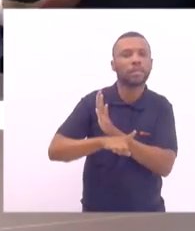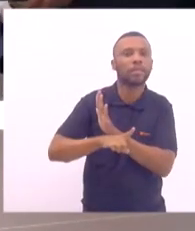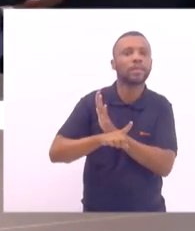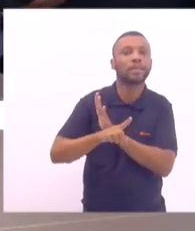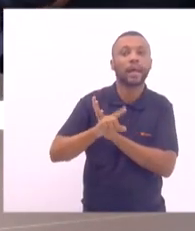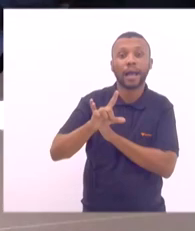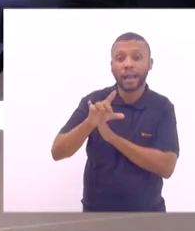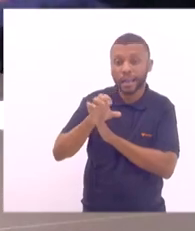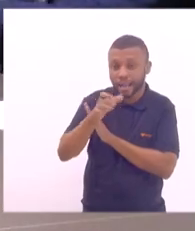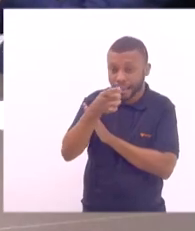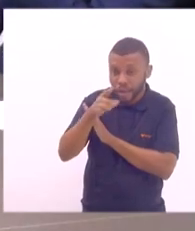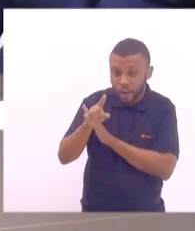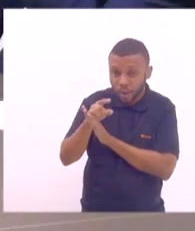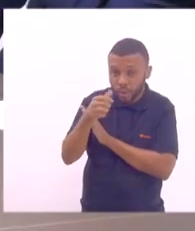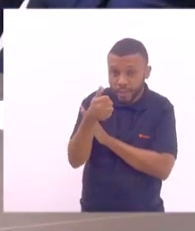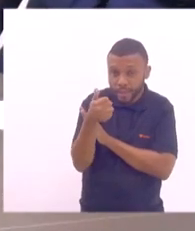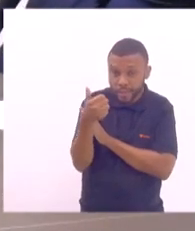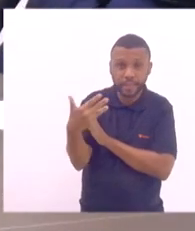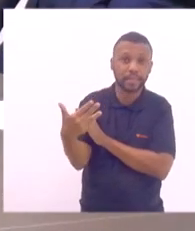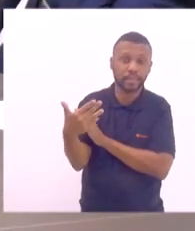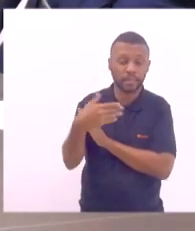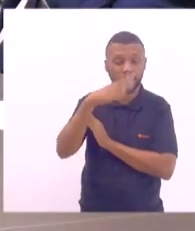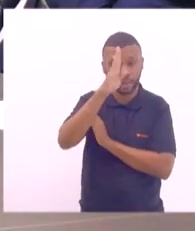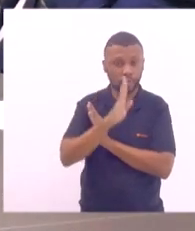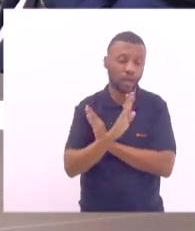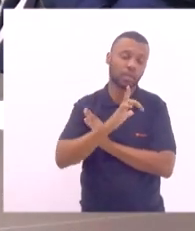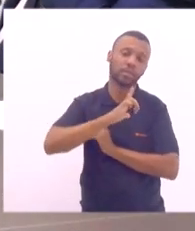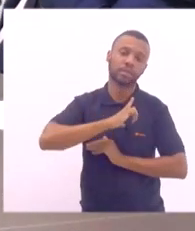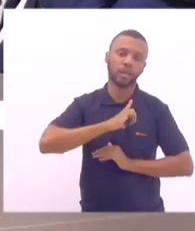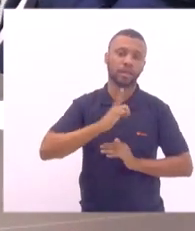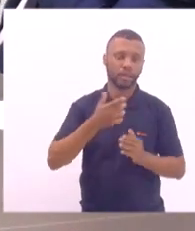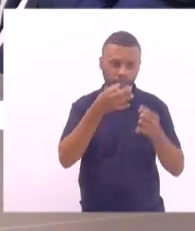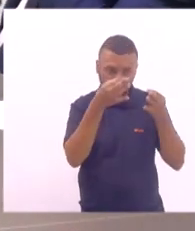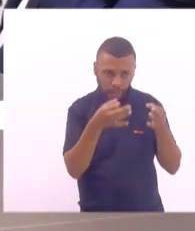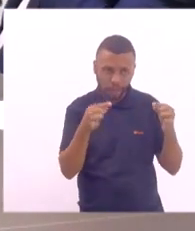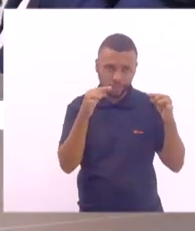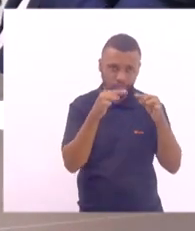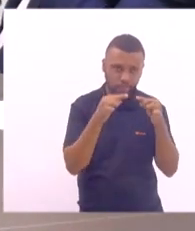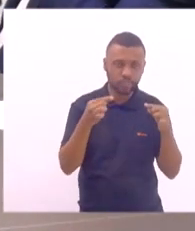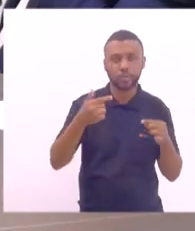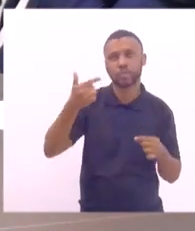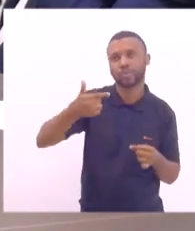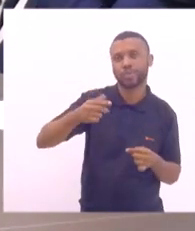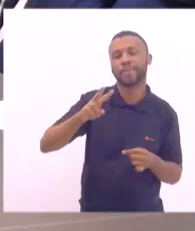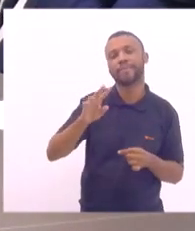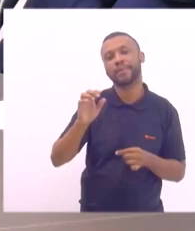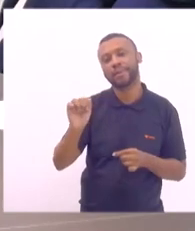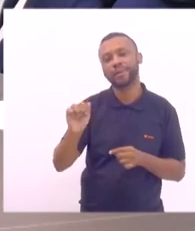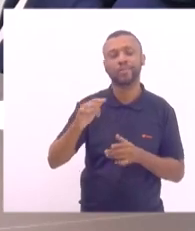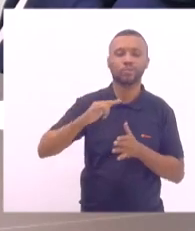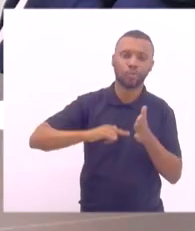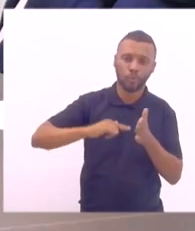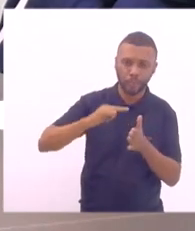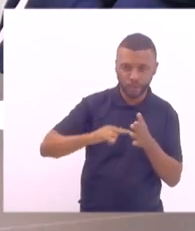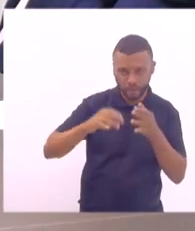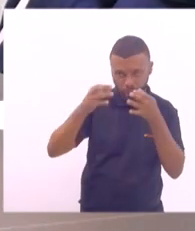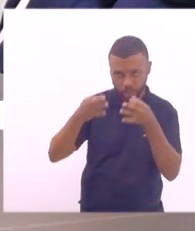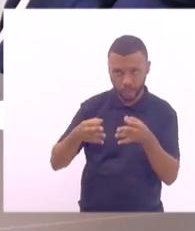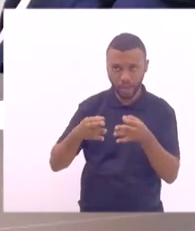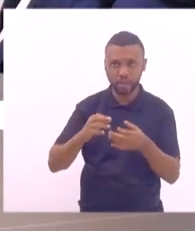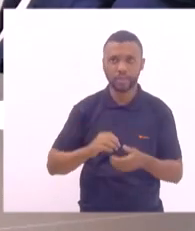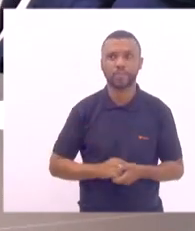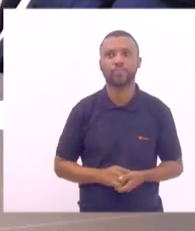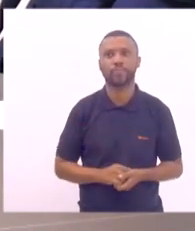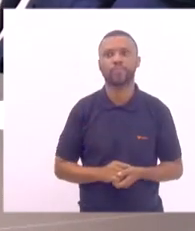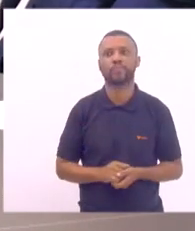13. A Leão 13 tem gratuidade. Está certo ou não? Segunda via de documento, não é isso, deputado Dionísio? Pode ser assim? Estão